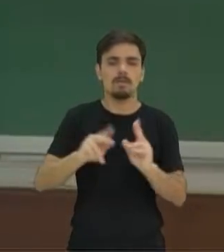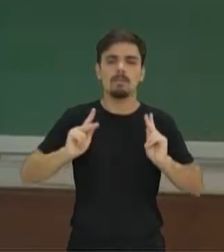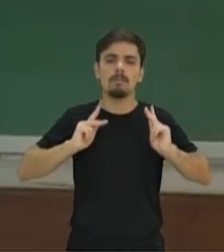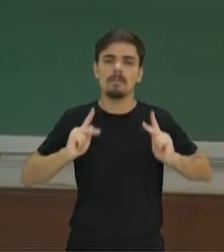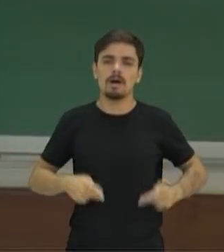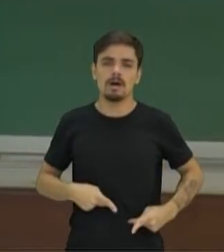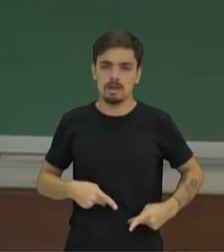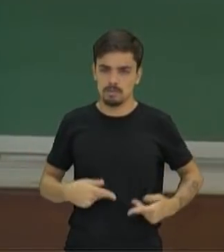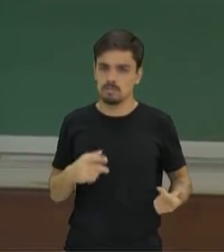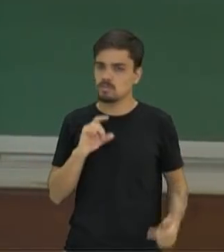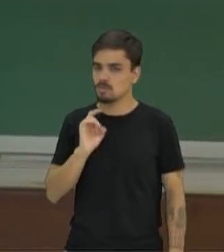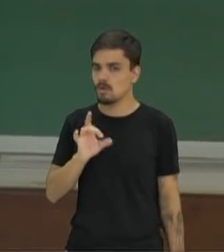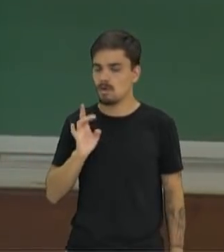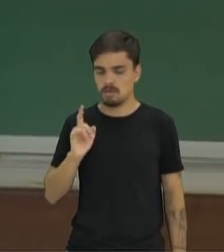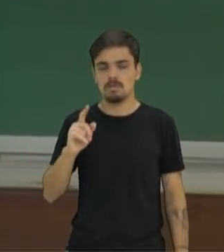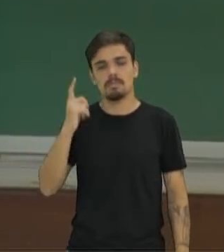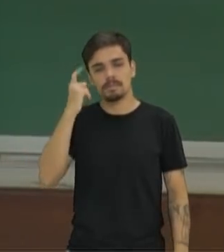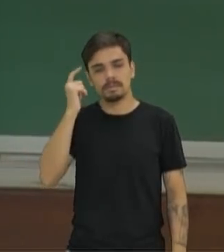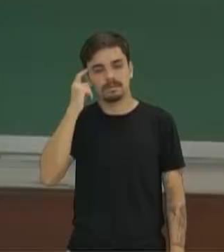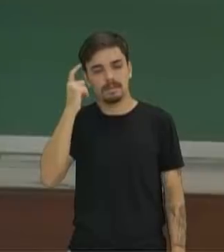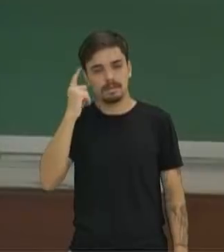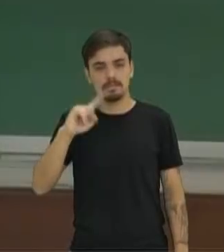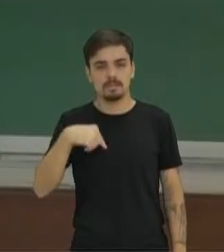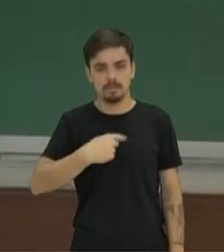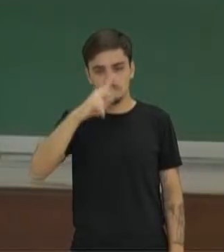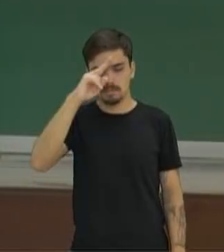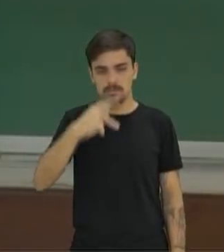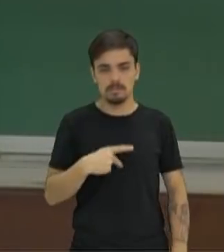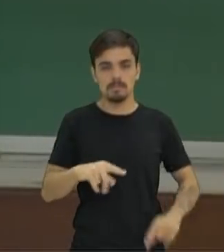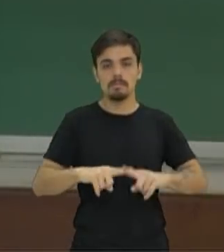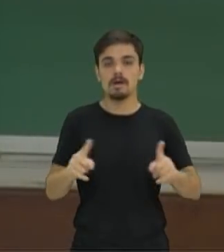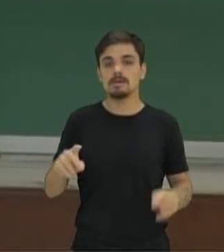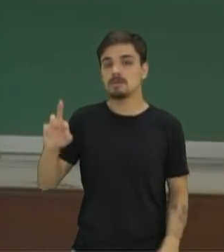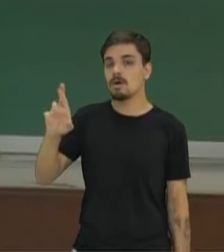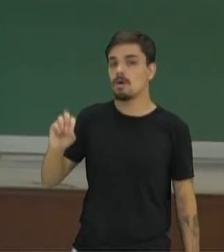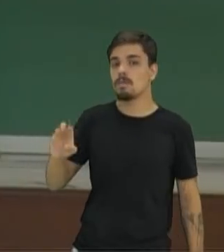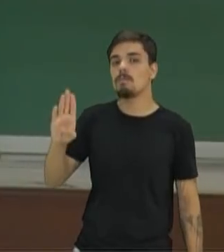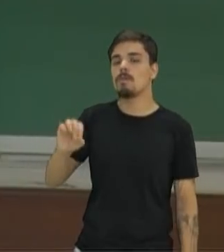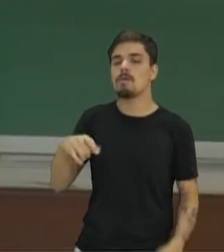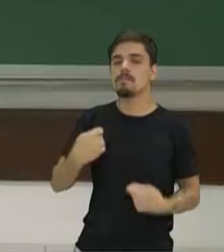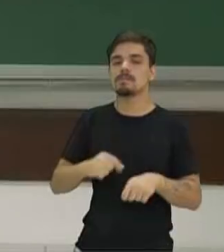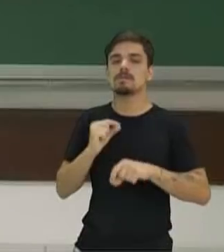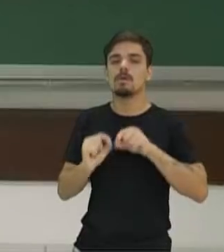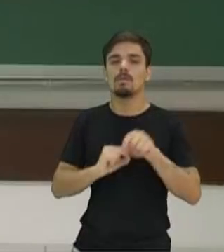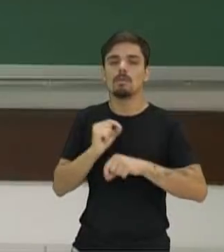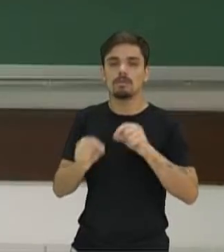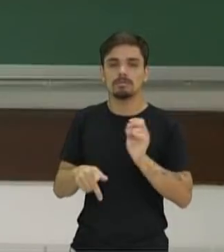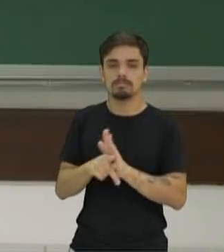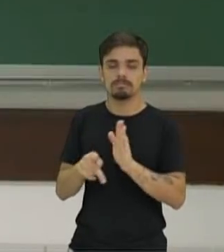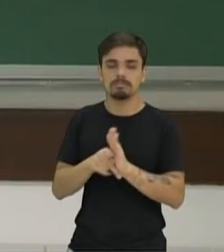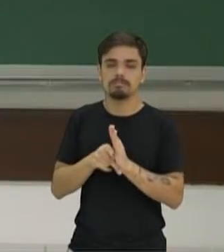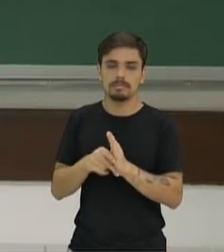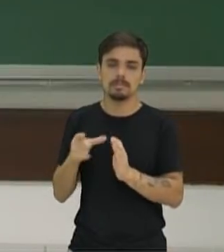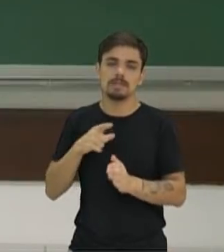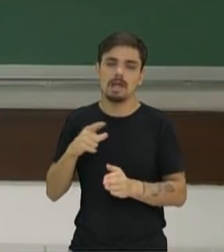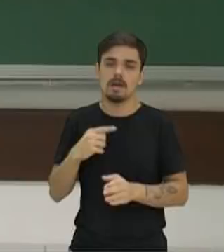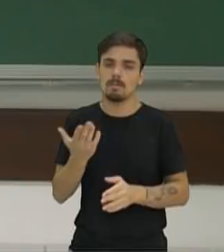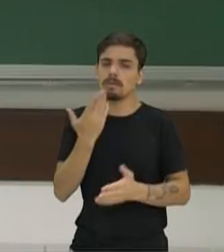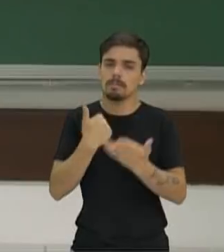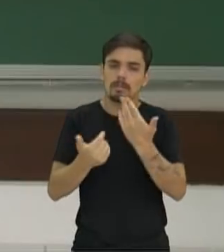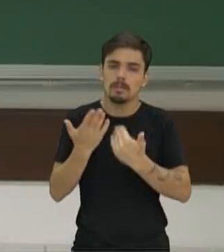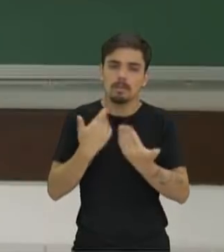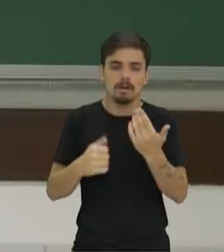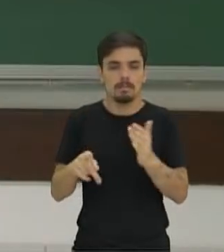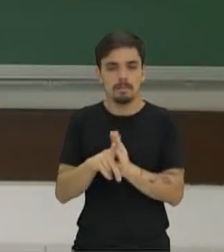nós, humanos, conseguimos pensar por nós mesmos. Mas o robô, ele precisa do quê? Ele precisa ali ser alimentado com